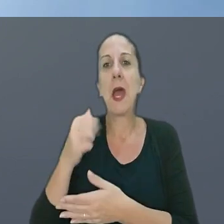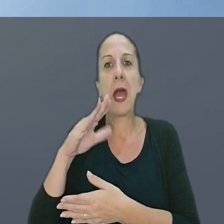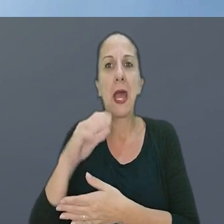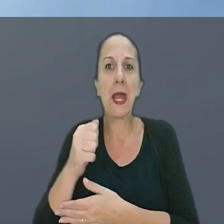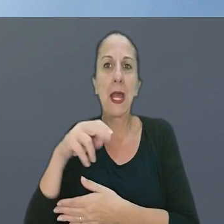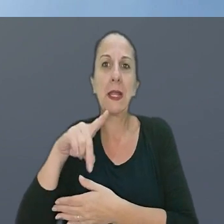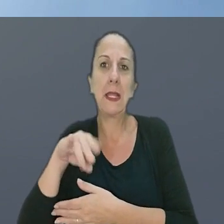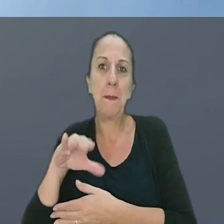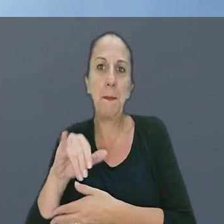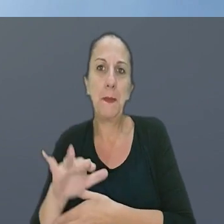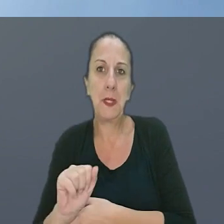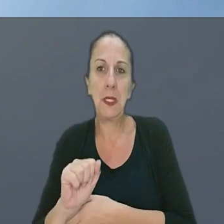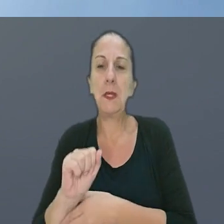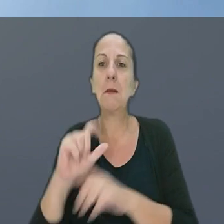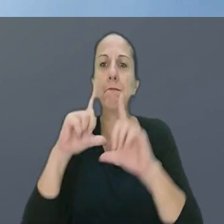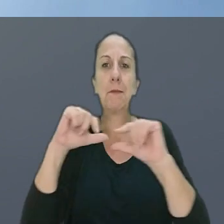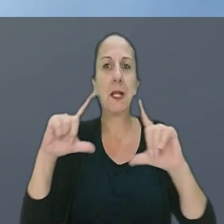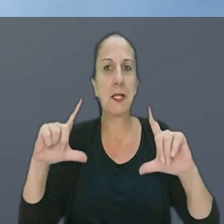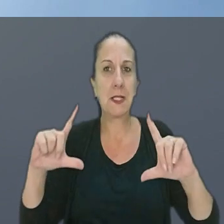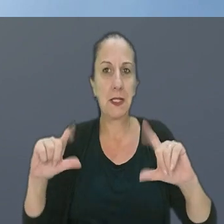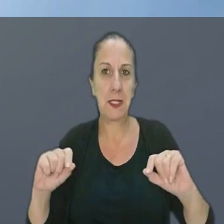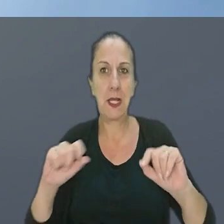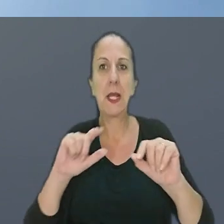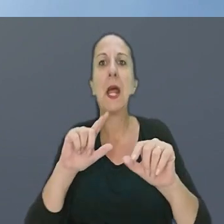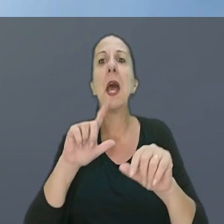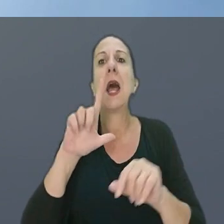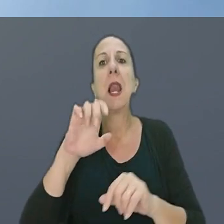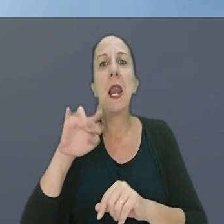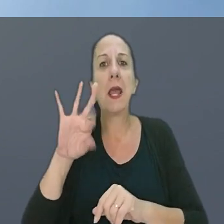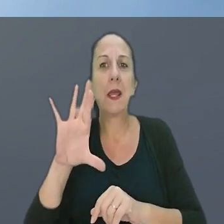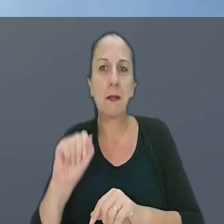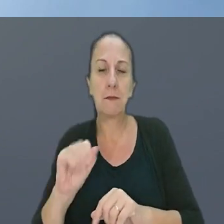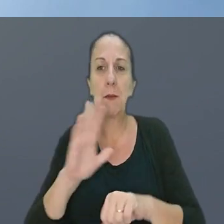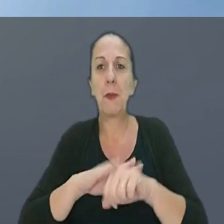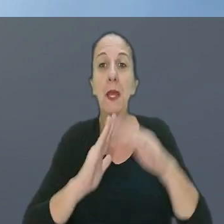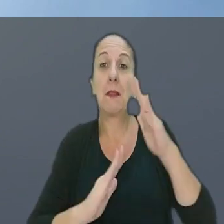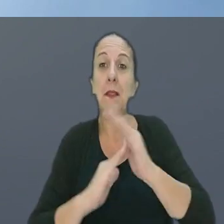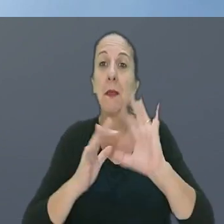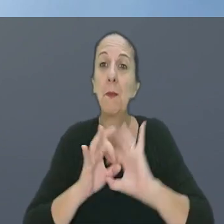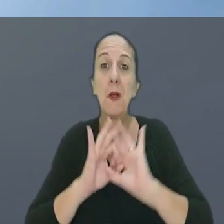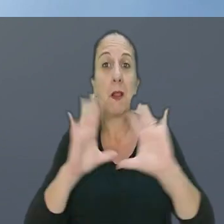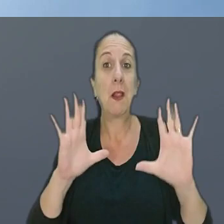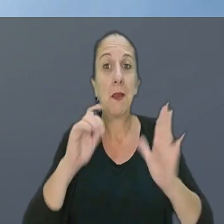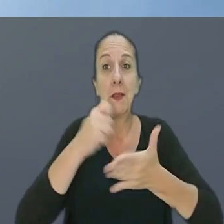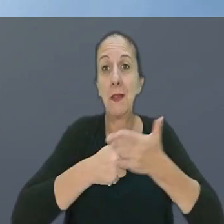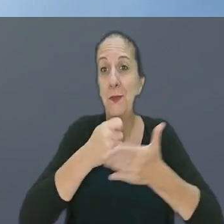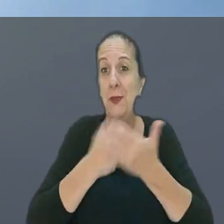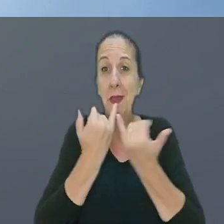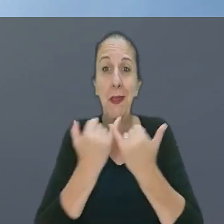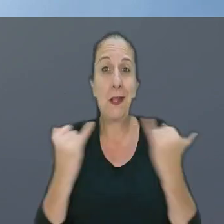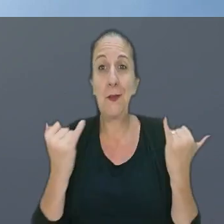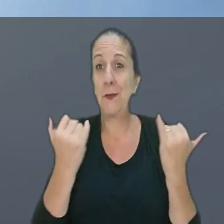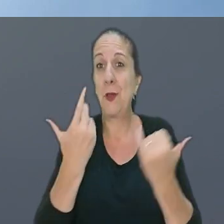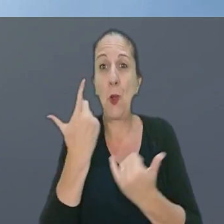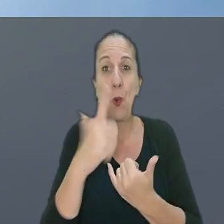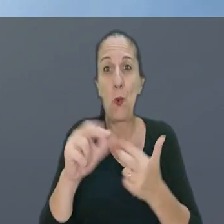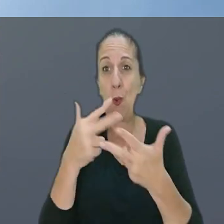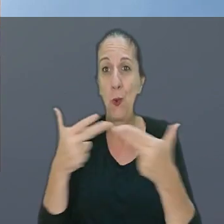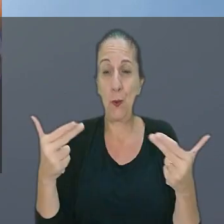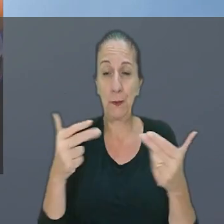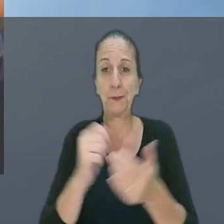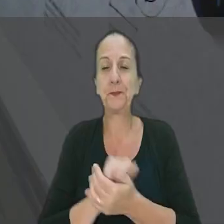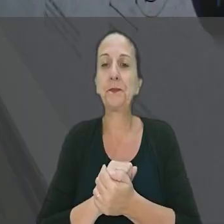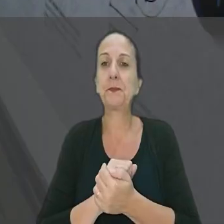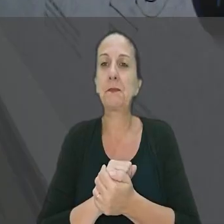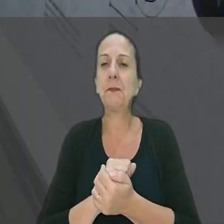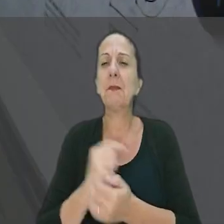na Academia Cruzeirense de Letras, em Brasília. Agora, com mais tempo livre, ela quer dedicar suas energias a essas